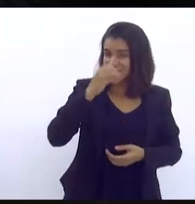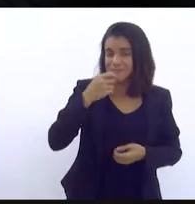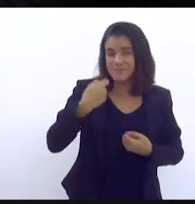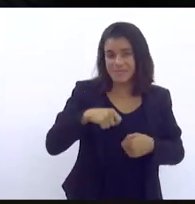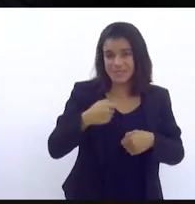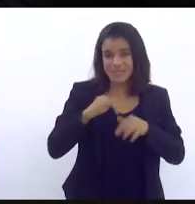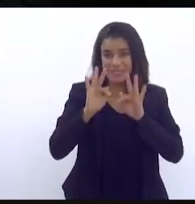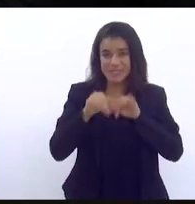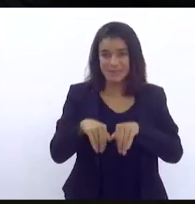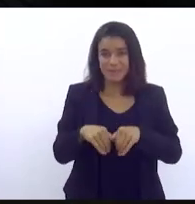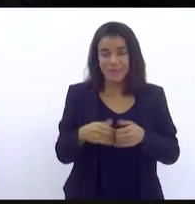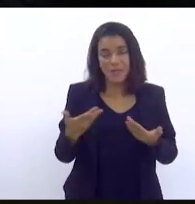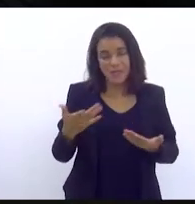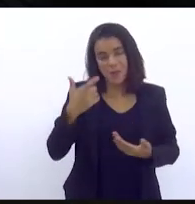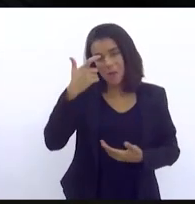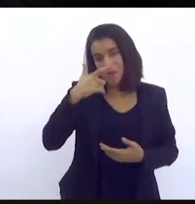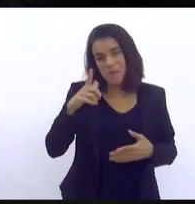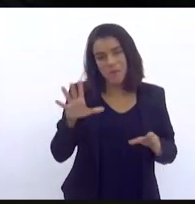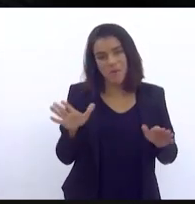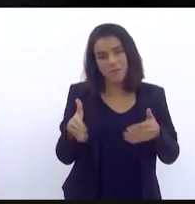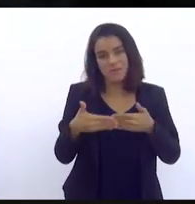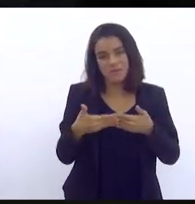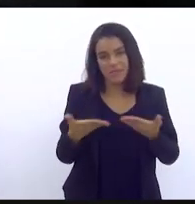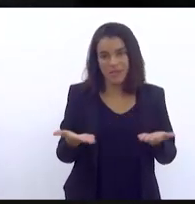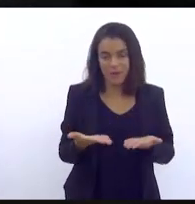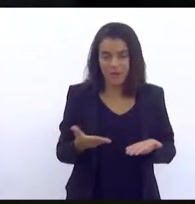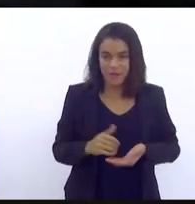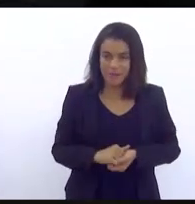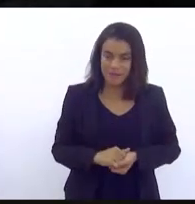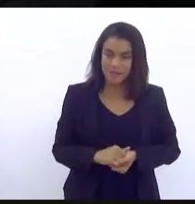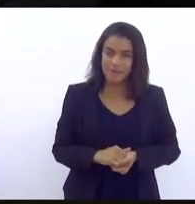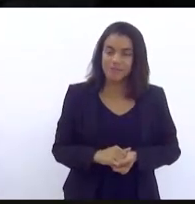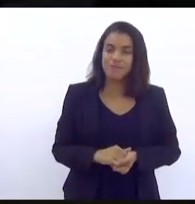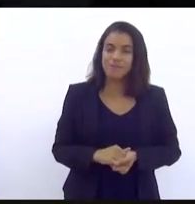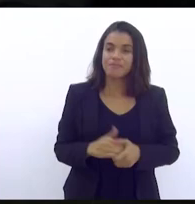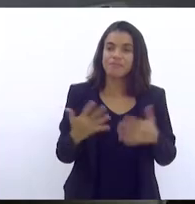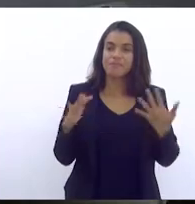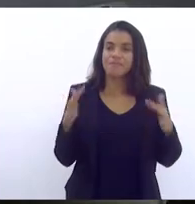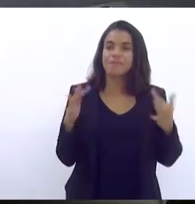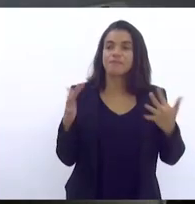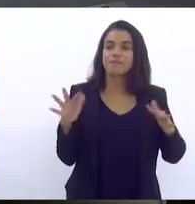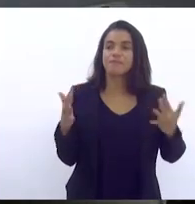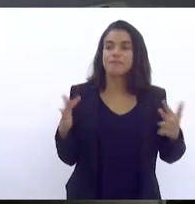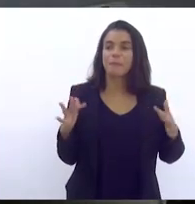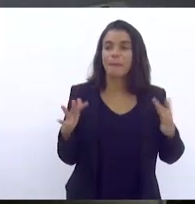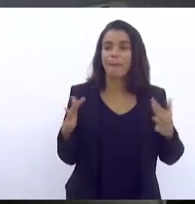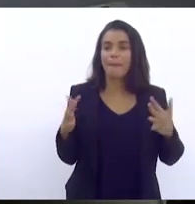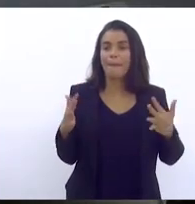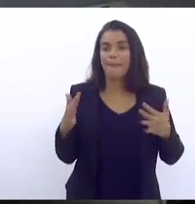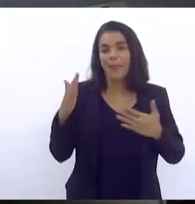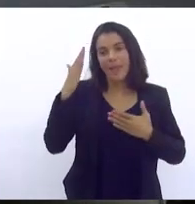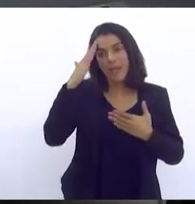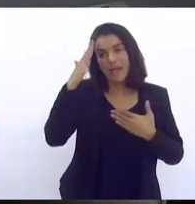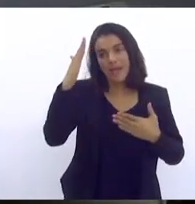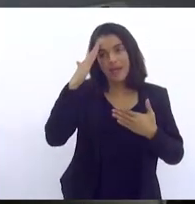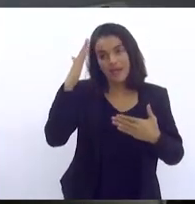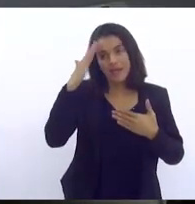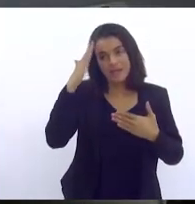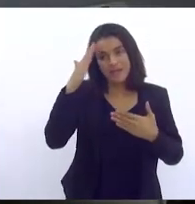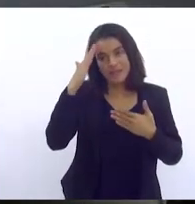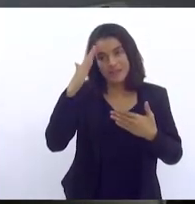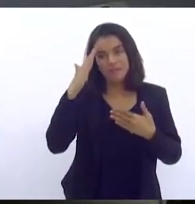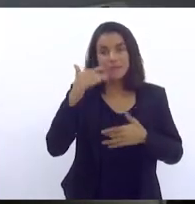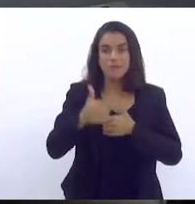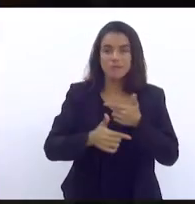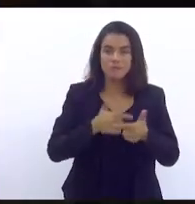terminar tem que acabar então termino minha palavra aqui muito obrigado deputada Muito obrigado e agradeço Eduardo enormemente